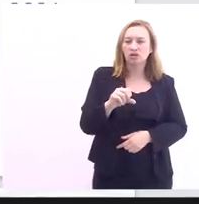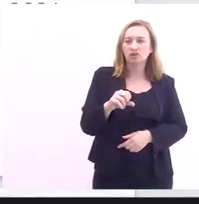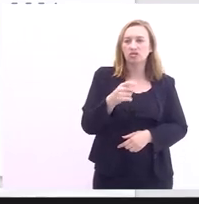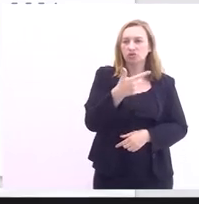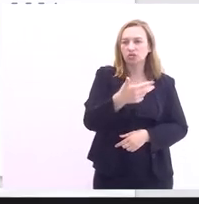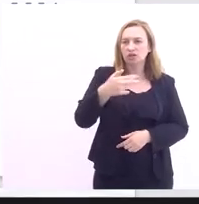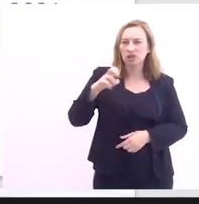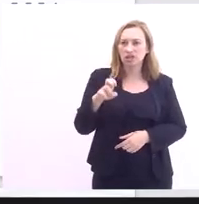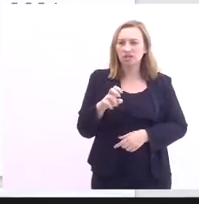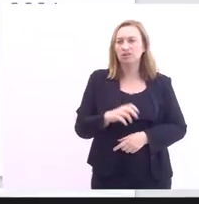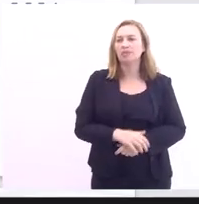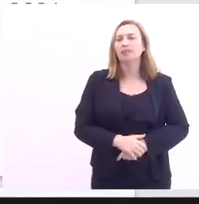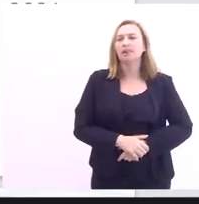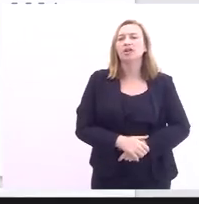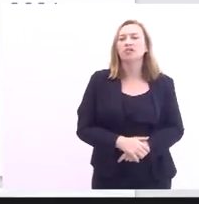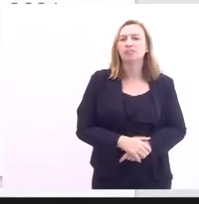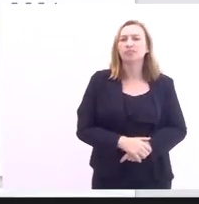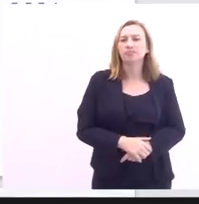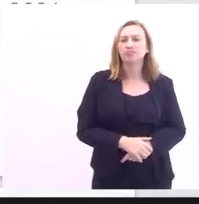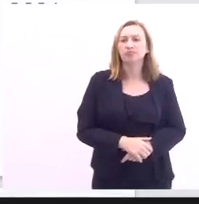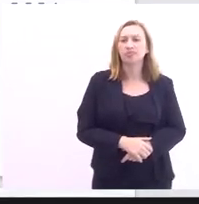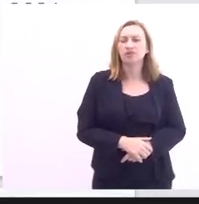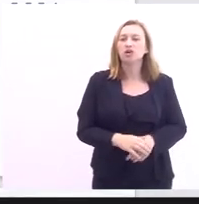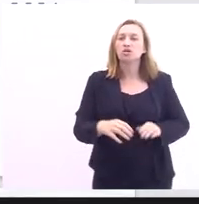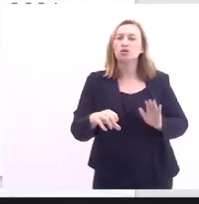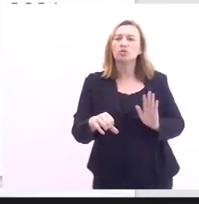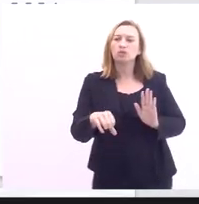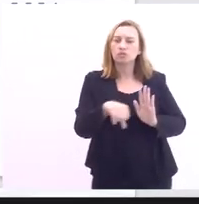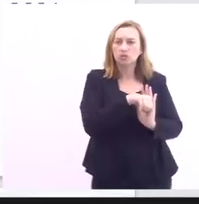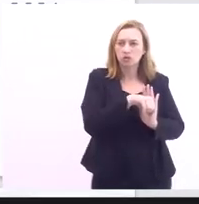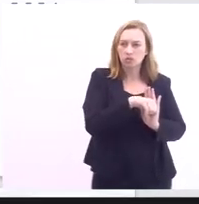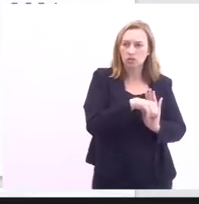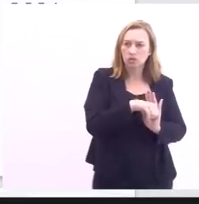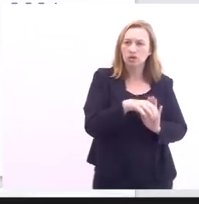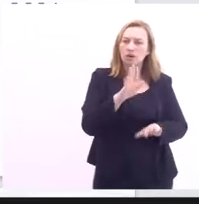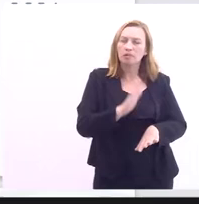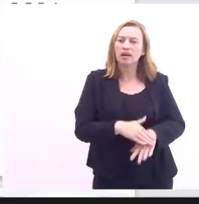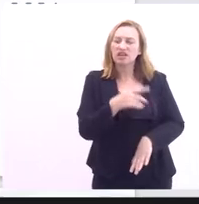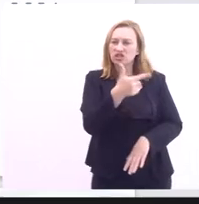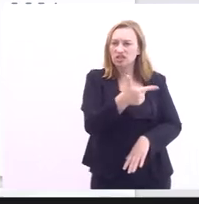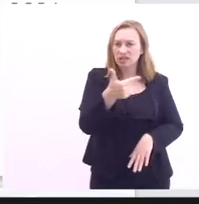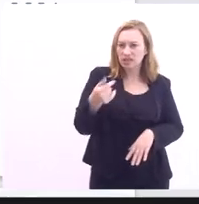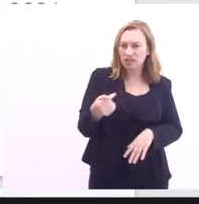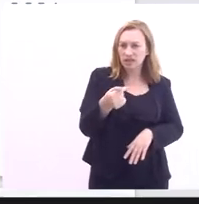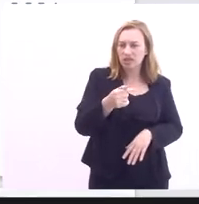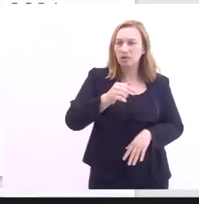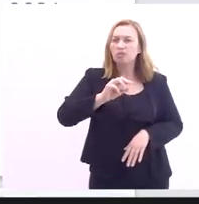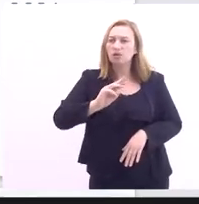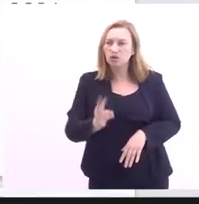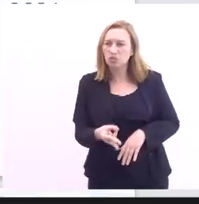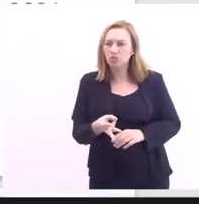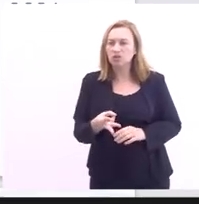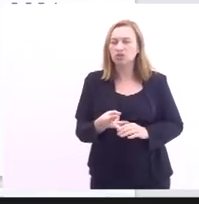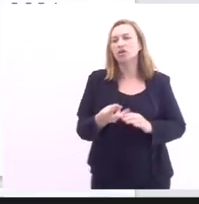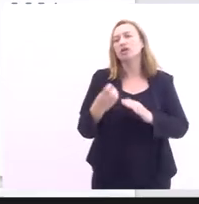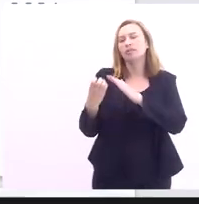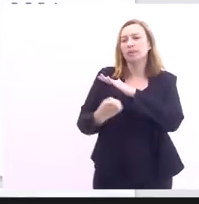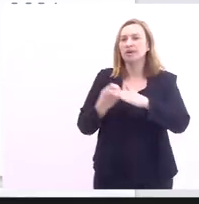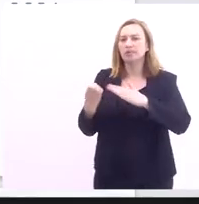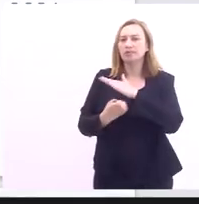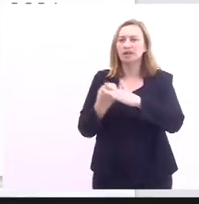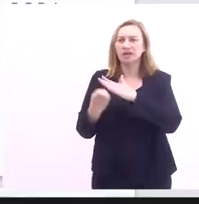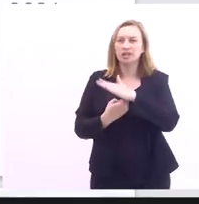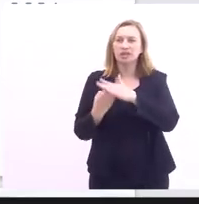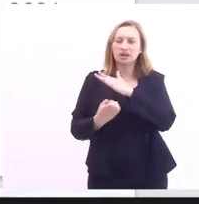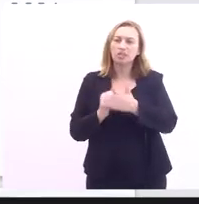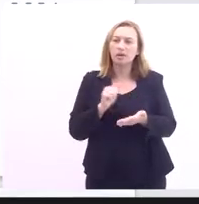que foi aplicada uma penalidade de um pouco mais de 17 milhões para a empresa. Hoje, esse processo está com a diretoria da ANEEL